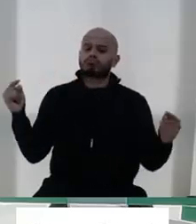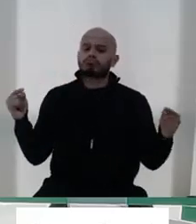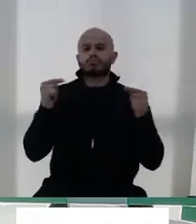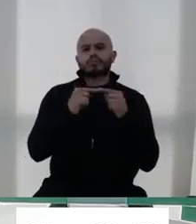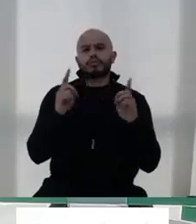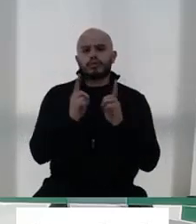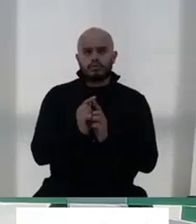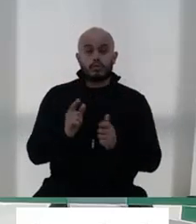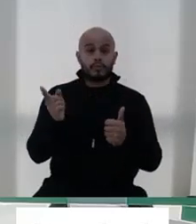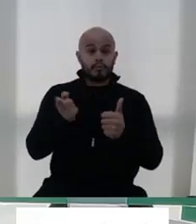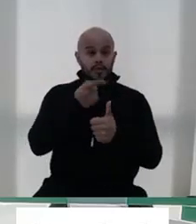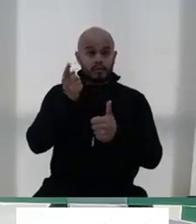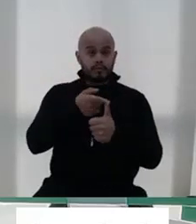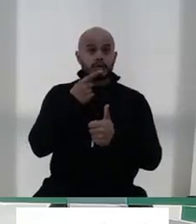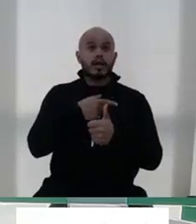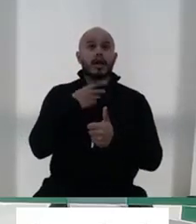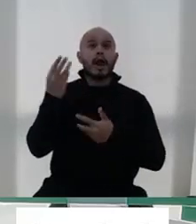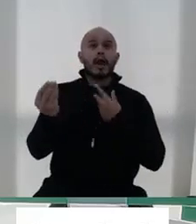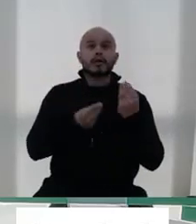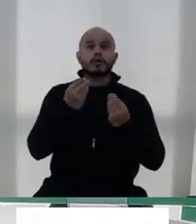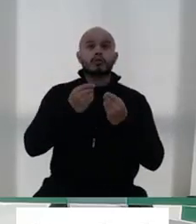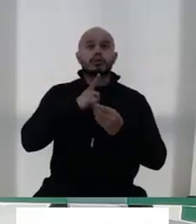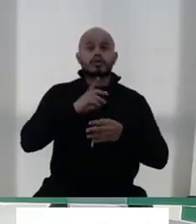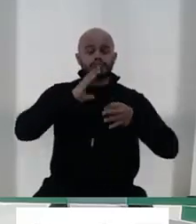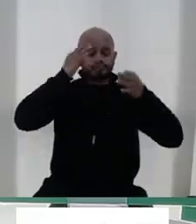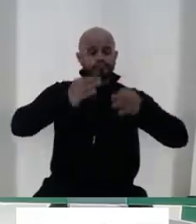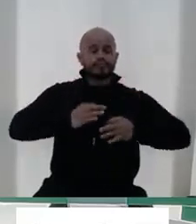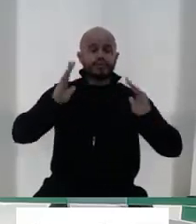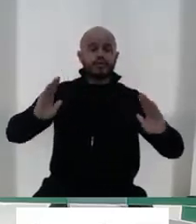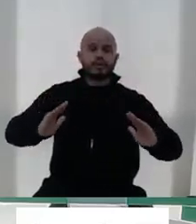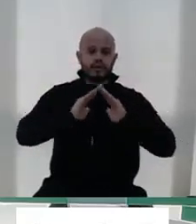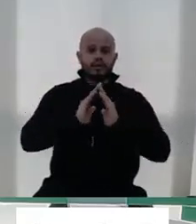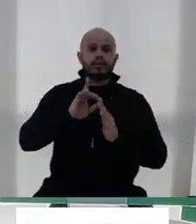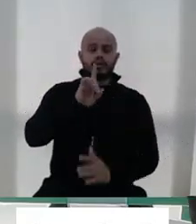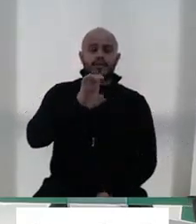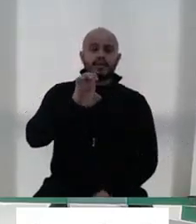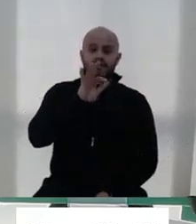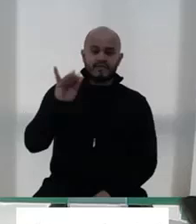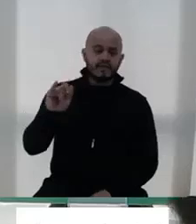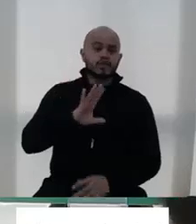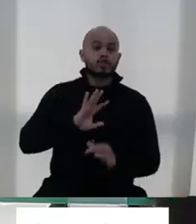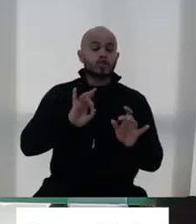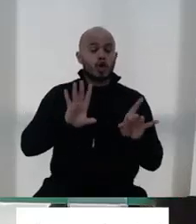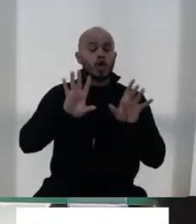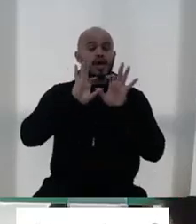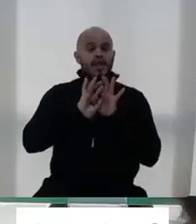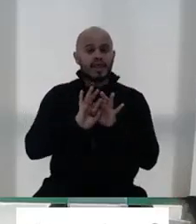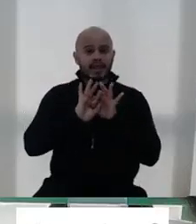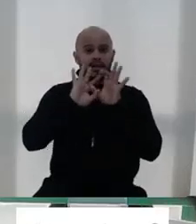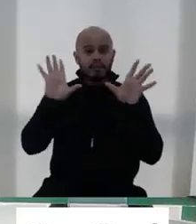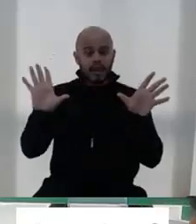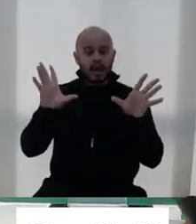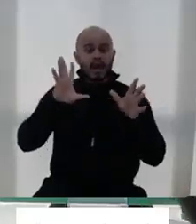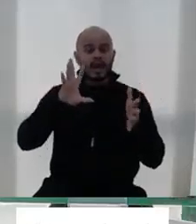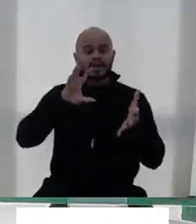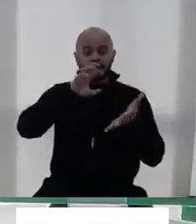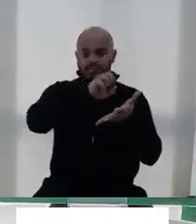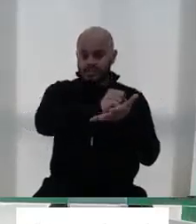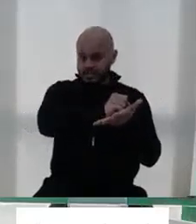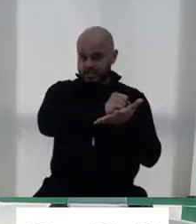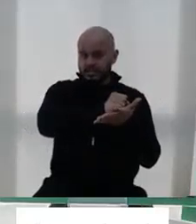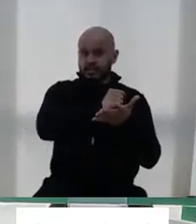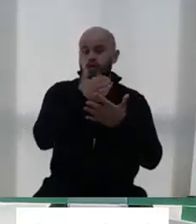O primeiro é a inadequação do DEFI para a tutela coletiva de moradia. Hoje o DEFI, por exemplo, ele só permite que uma inscrição, uma